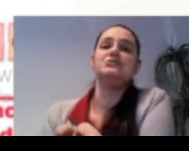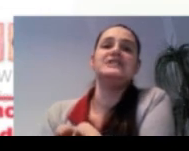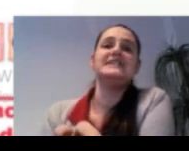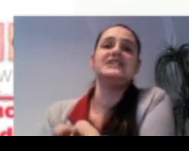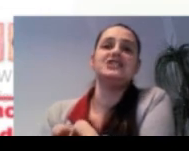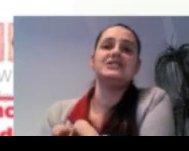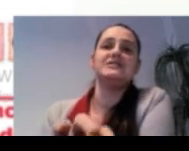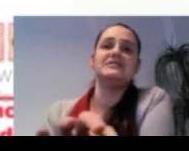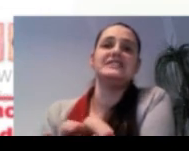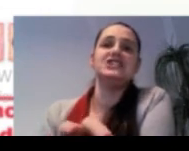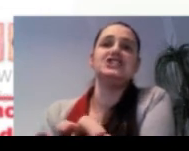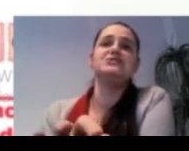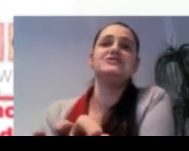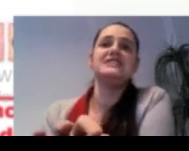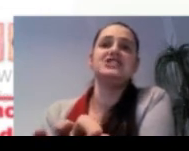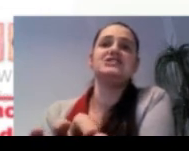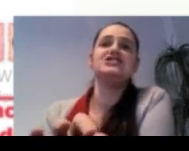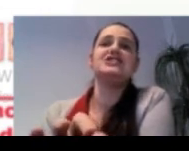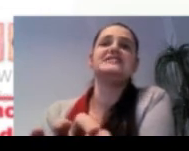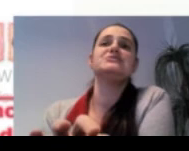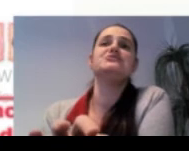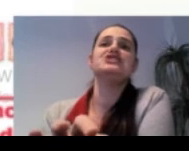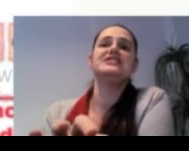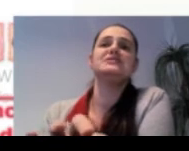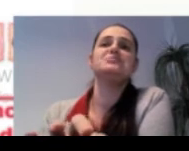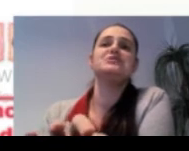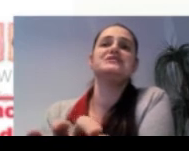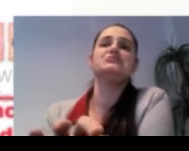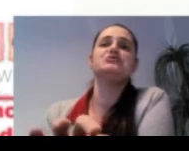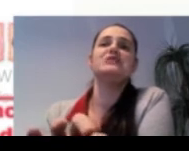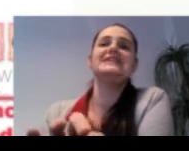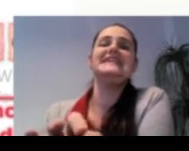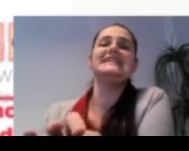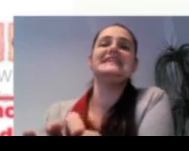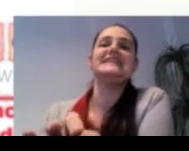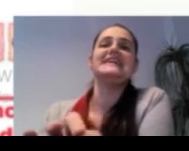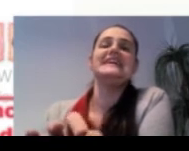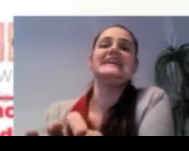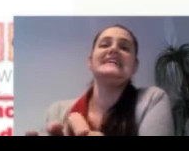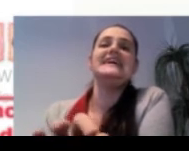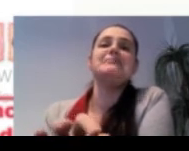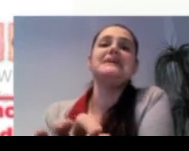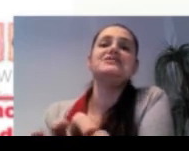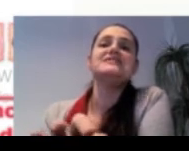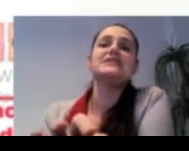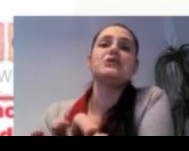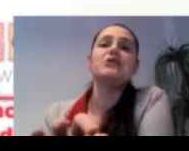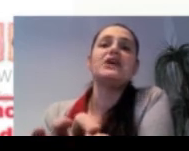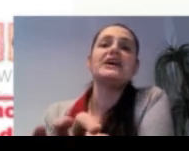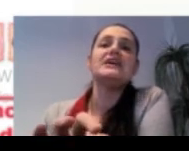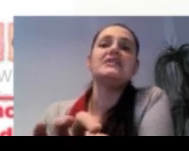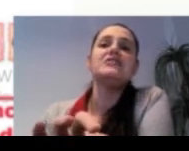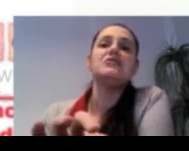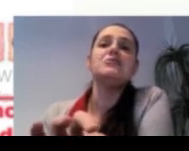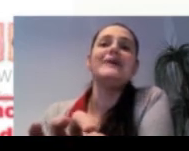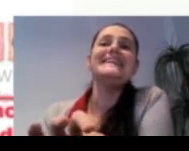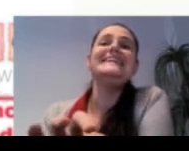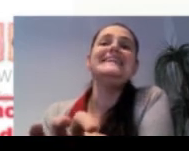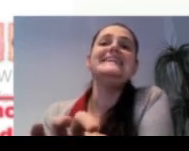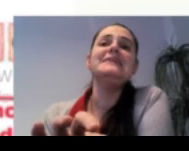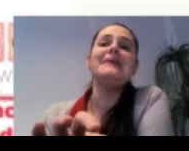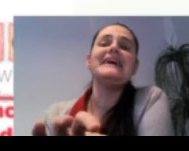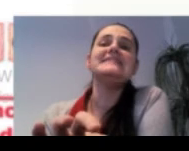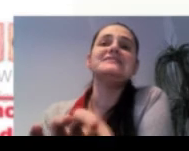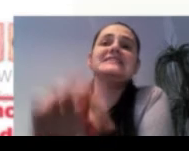o não mutante, CGU, GCU, por exemplo, tudo alanina. e de repente você coloca